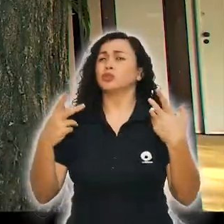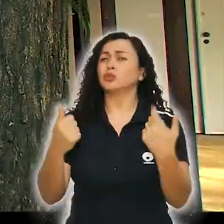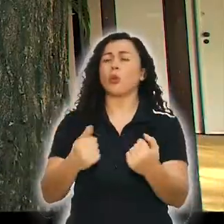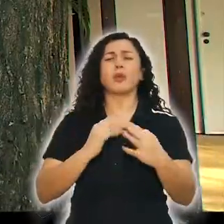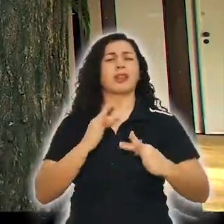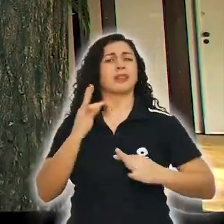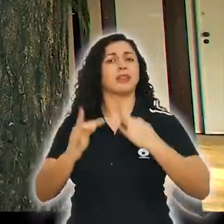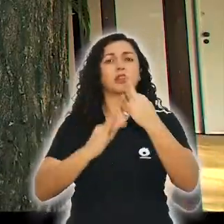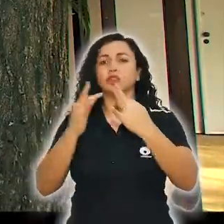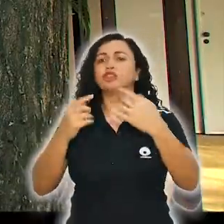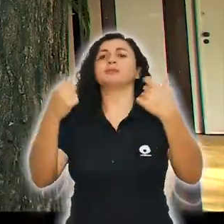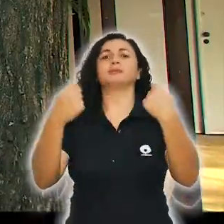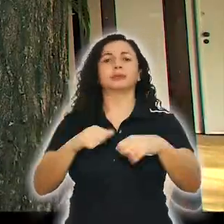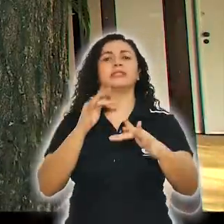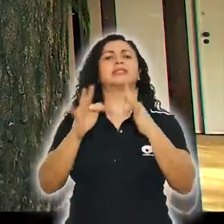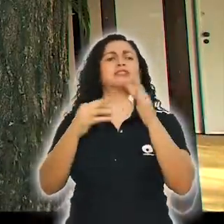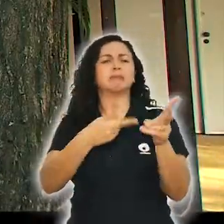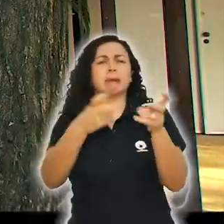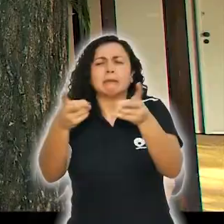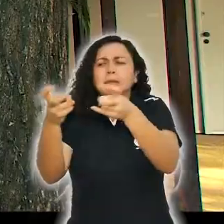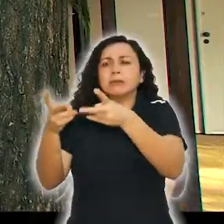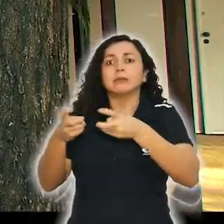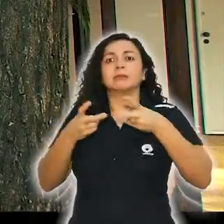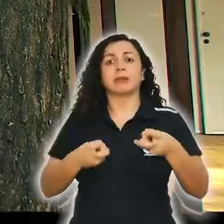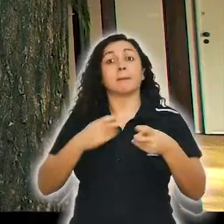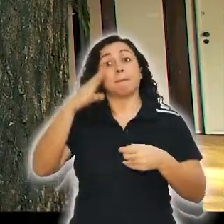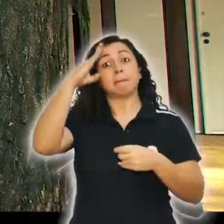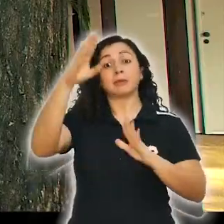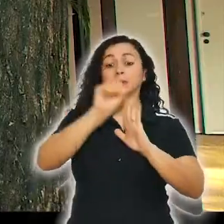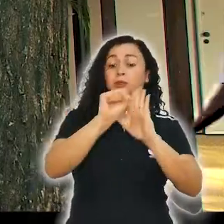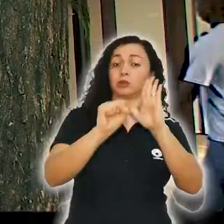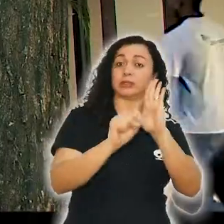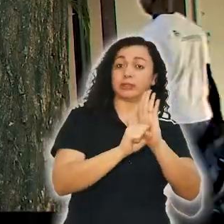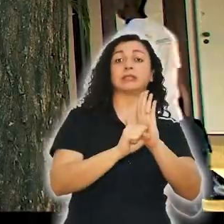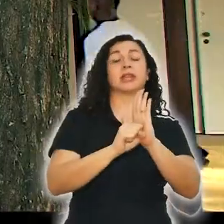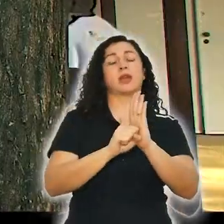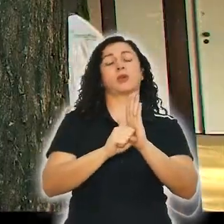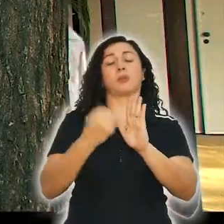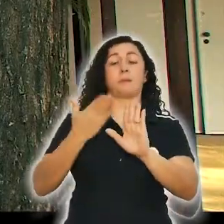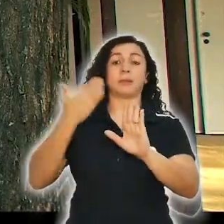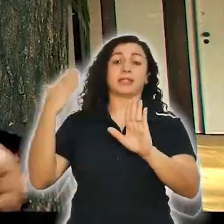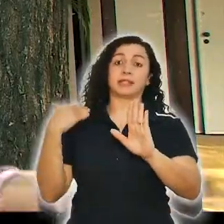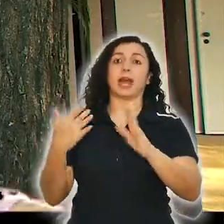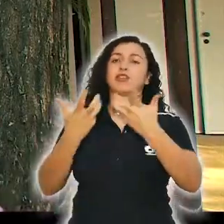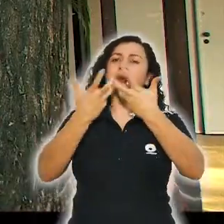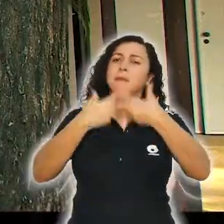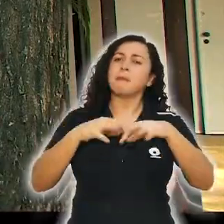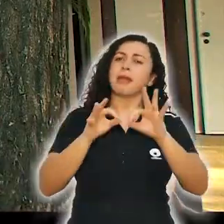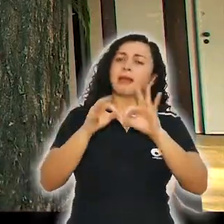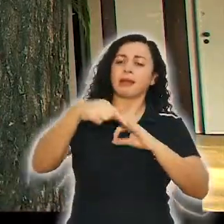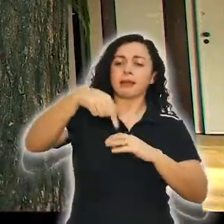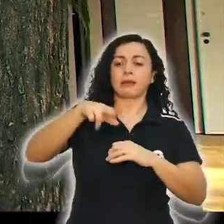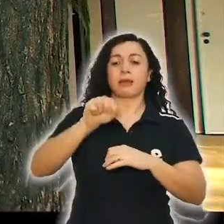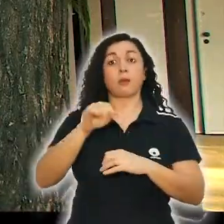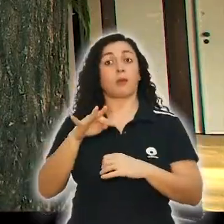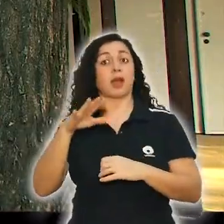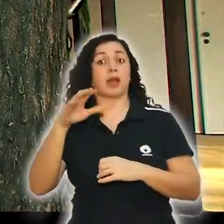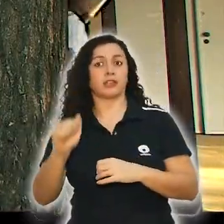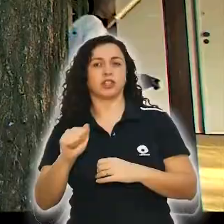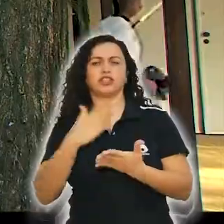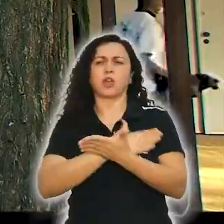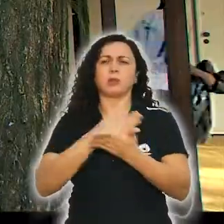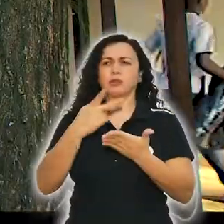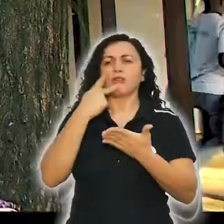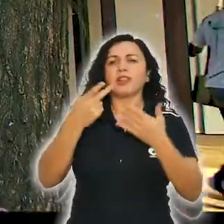tecnologia basicamente depende de descobertas da física, particularmente no começo do século passado, com a mecânica quântica. Né? A gente falou aqui na abertura,